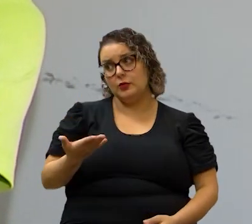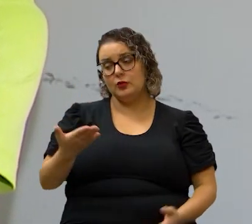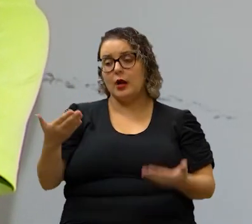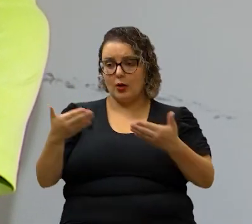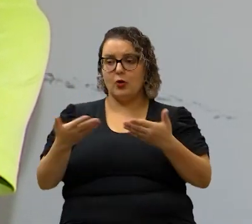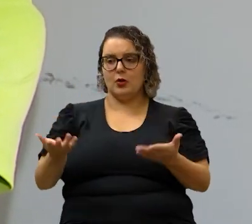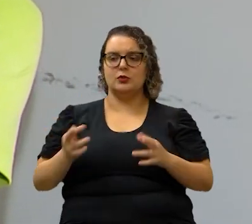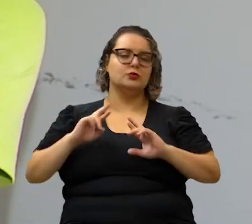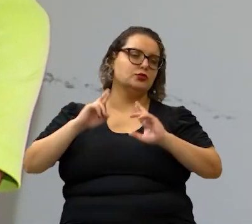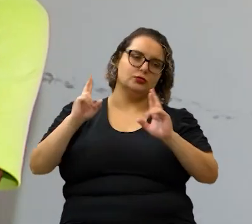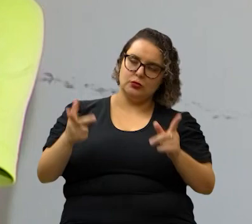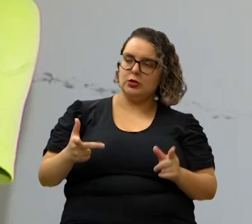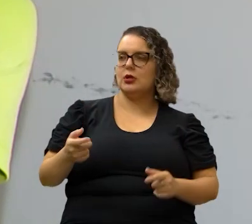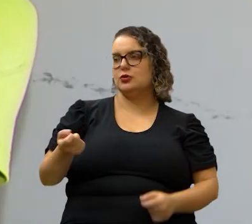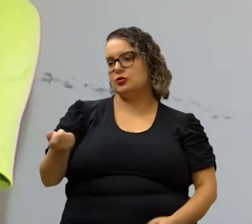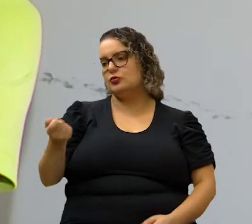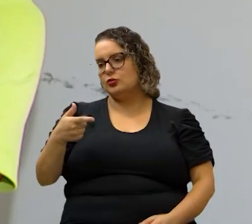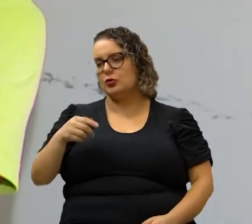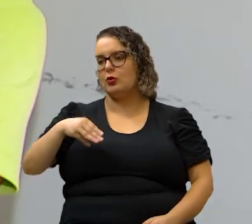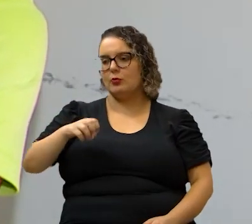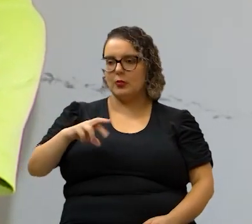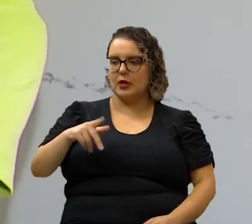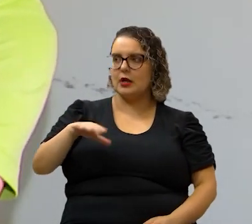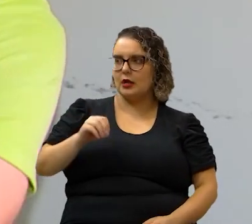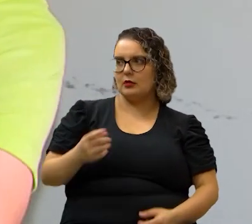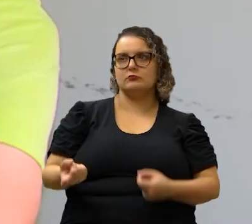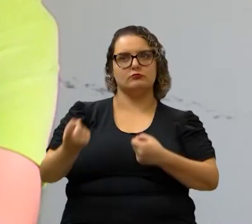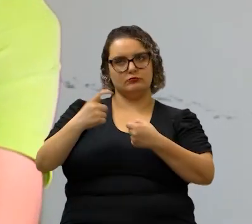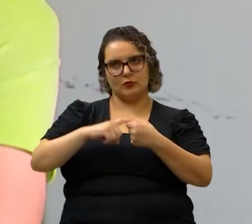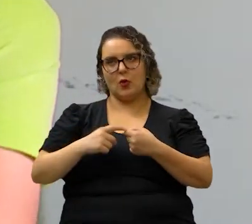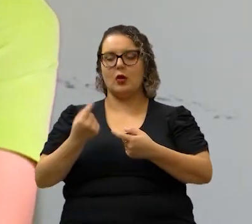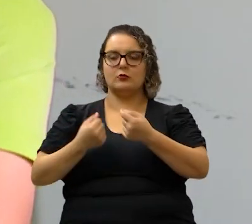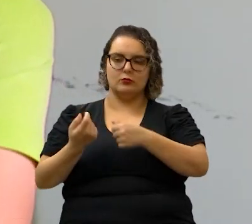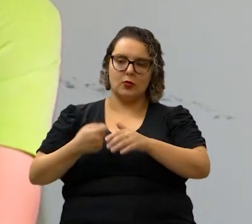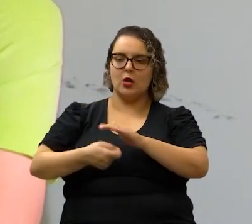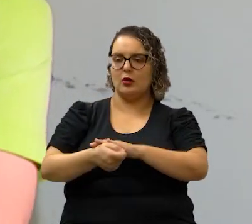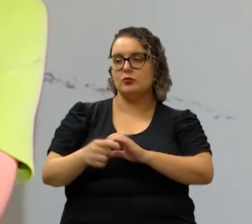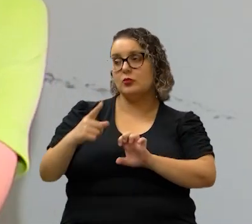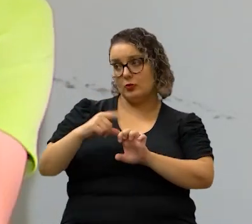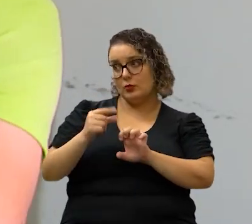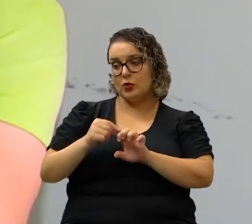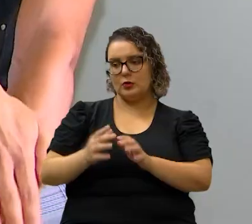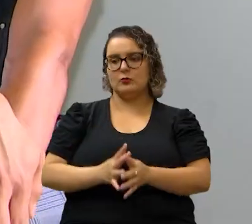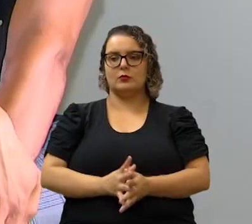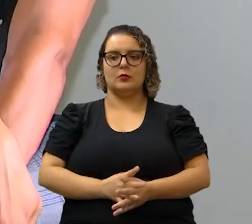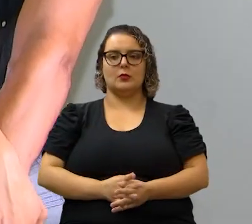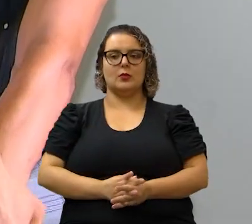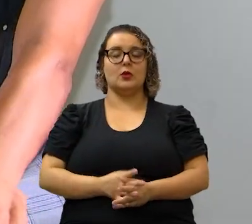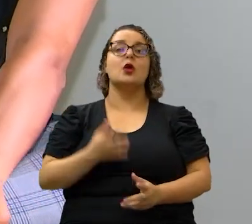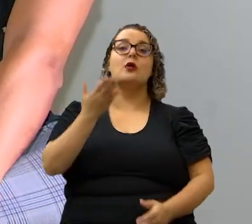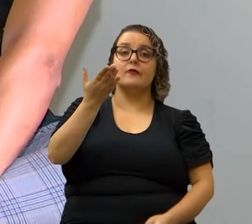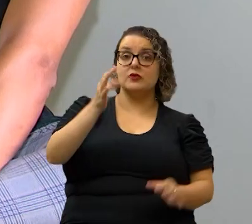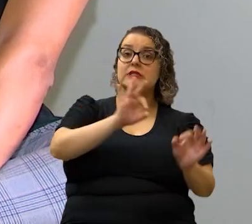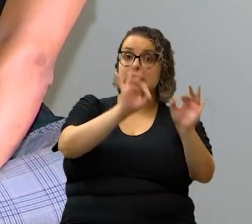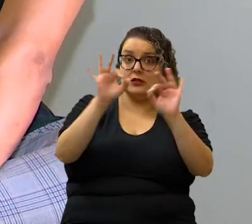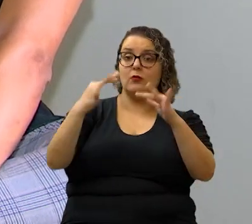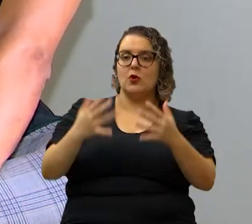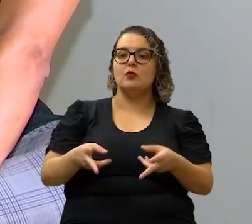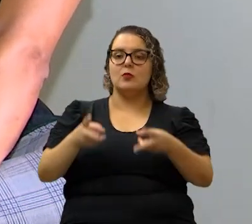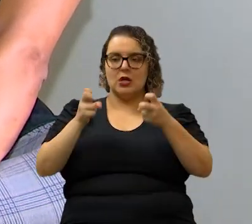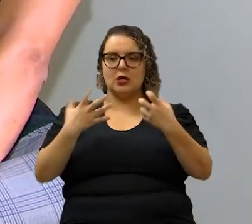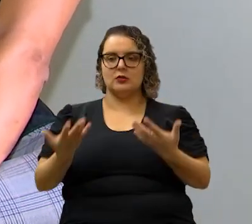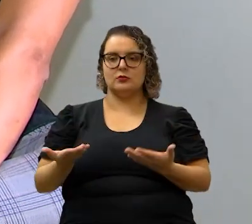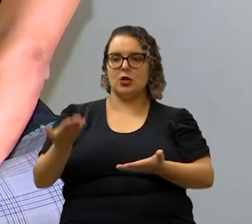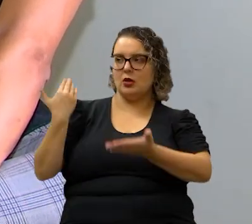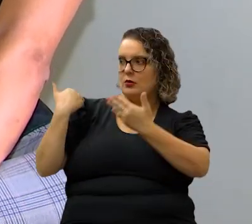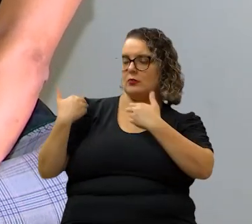rápido. Né, diferente do que o mercado fala de retorno de investimento sobre um empreendimento. E você que está assistindo pode